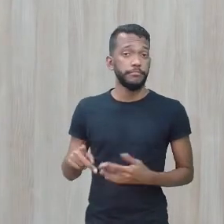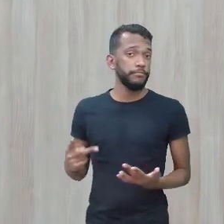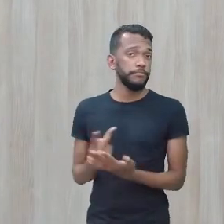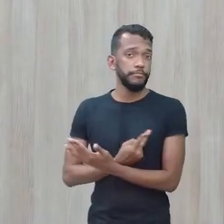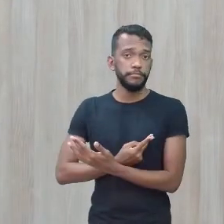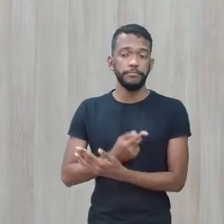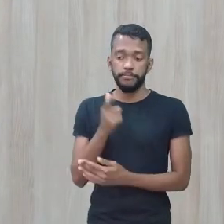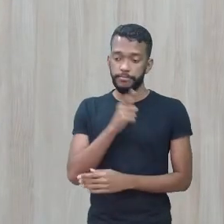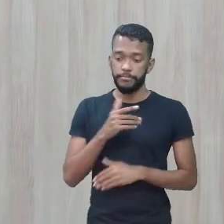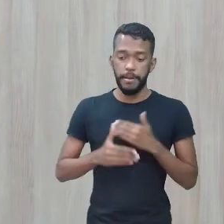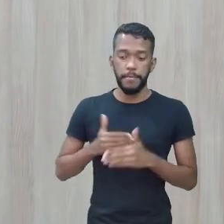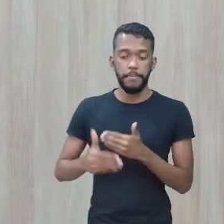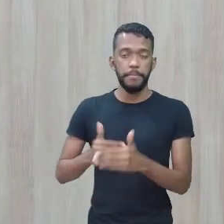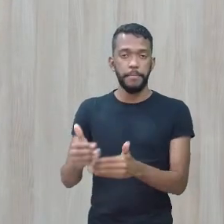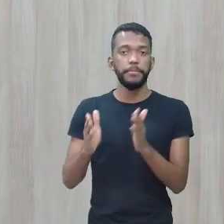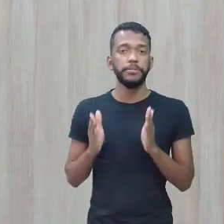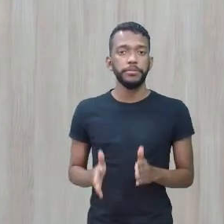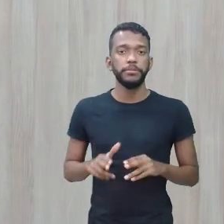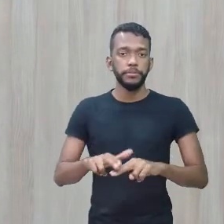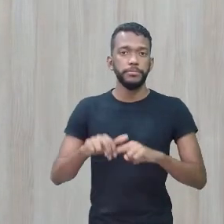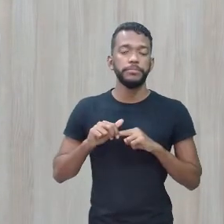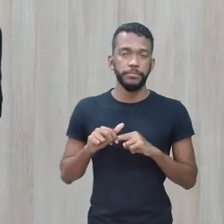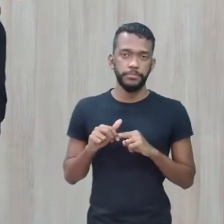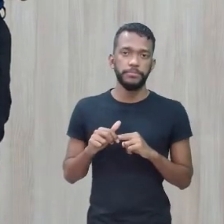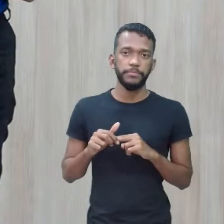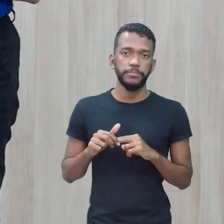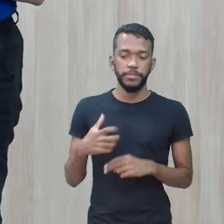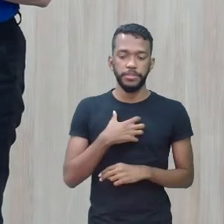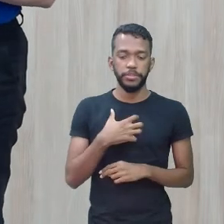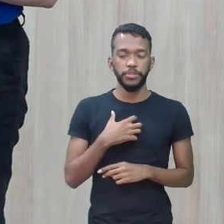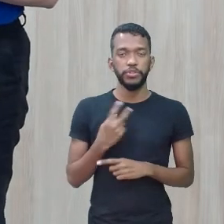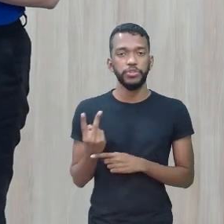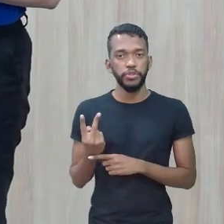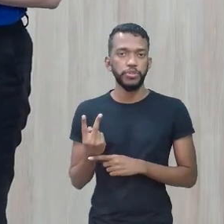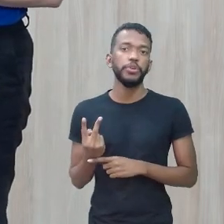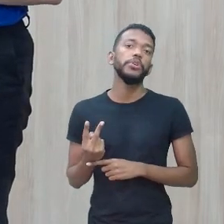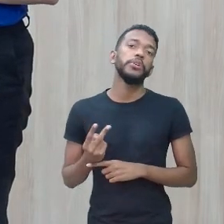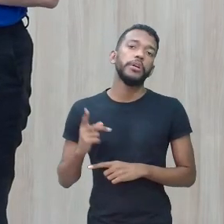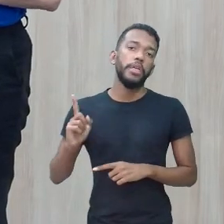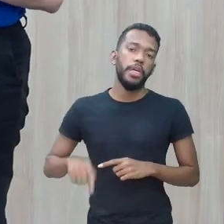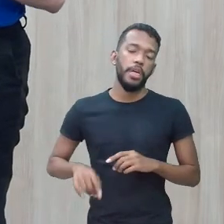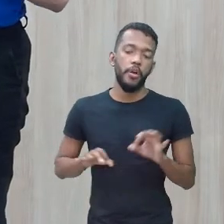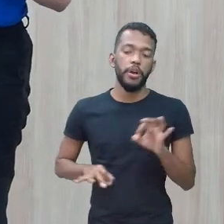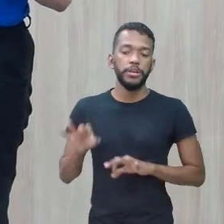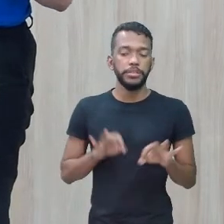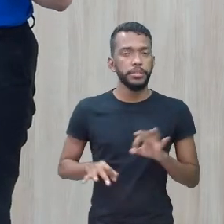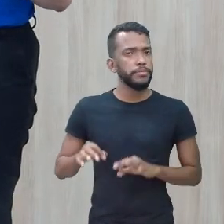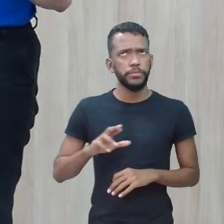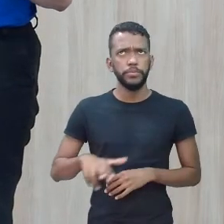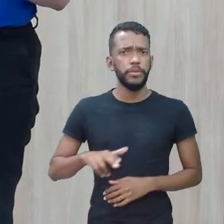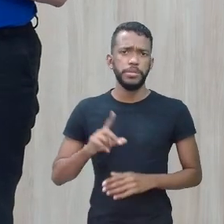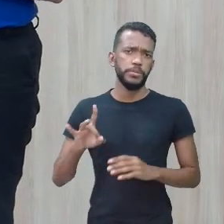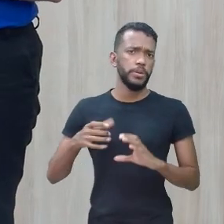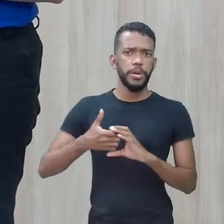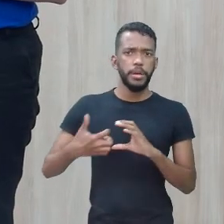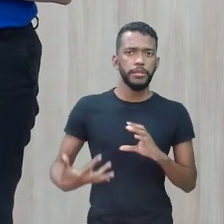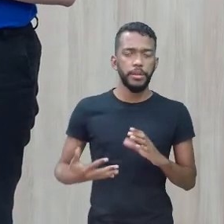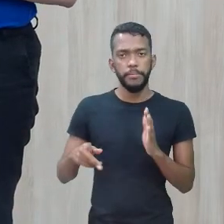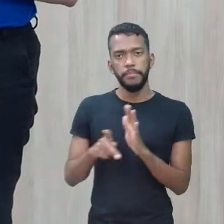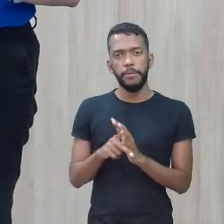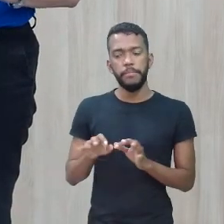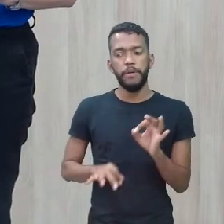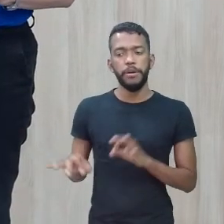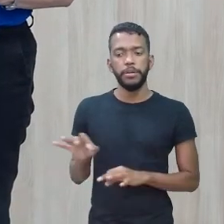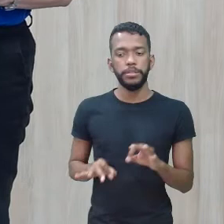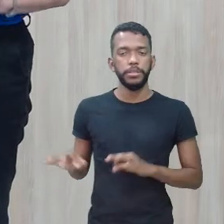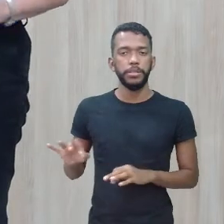se reproduzir dessa forma nesses dois tipos de organismos. Não é só características de